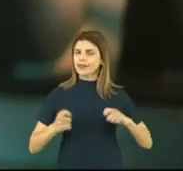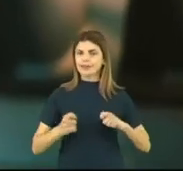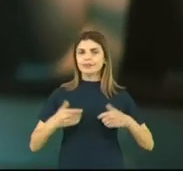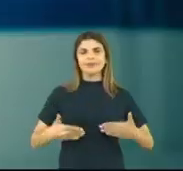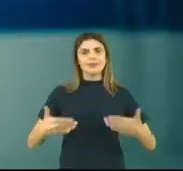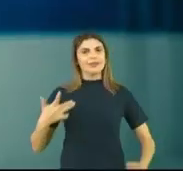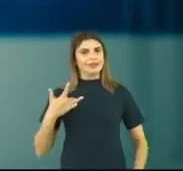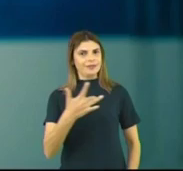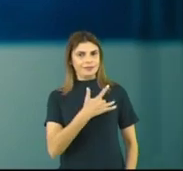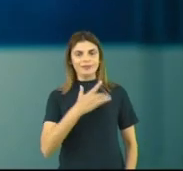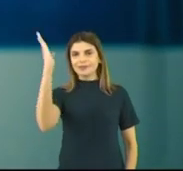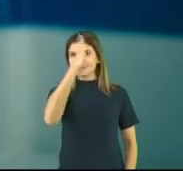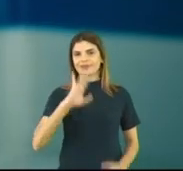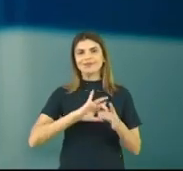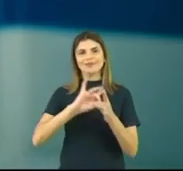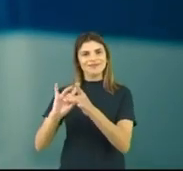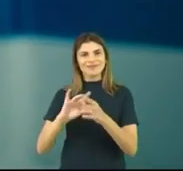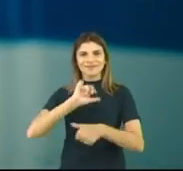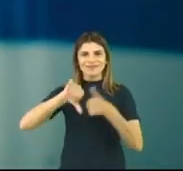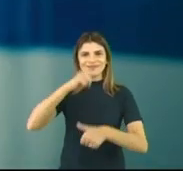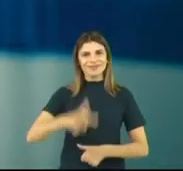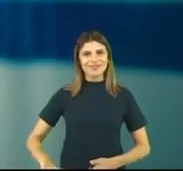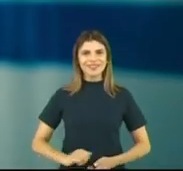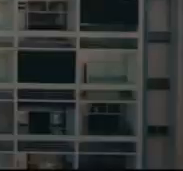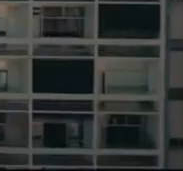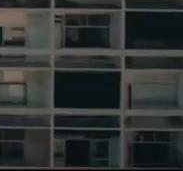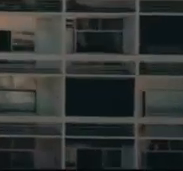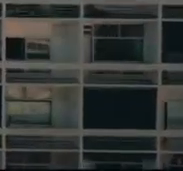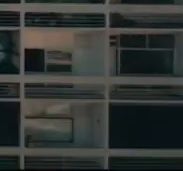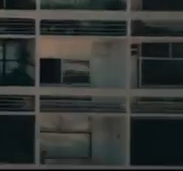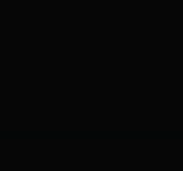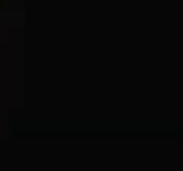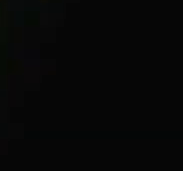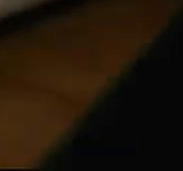covid-19 Ministério da Saúde Brasil União